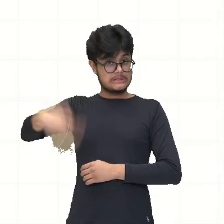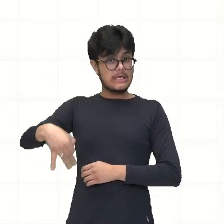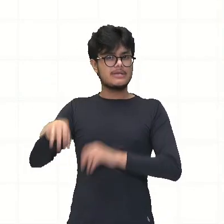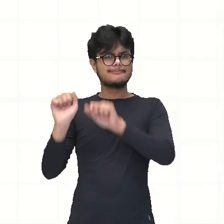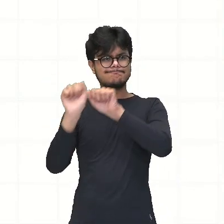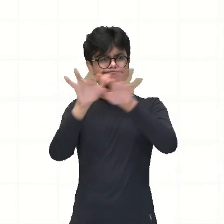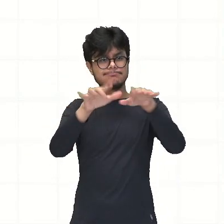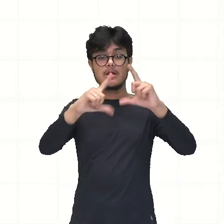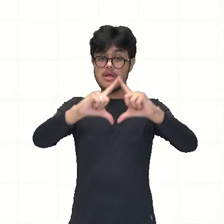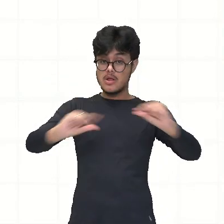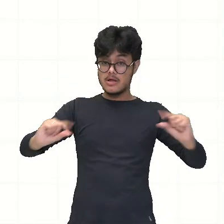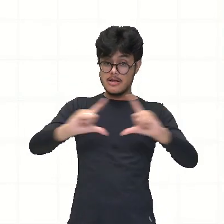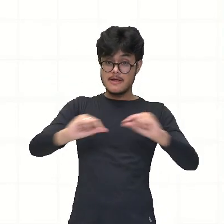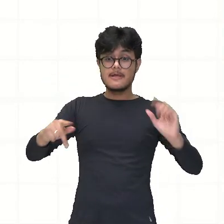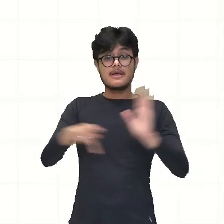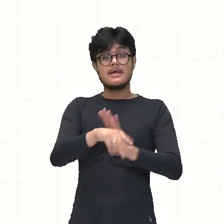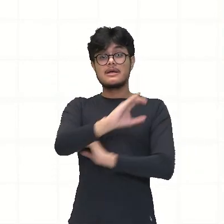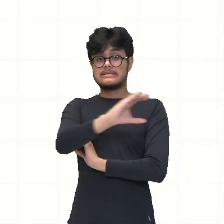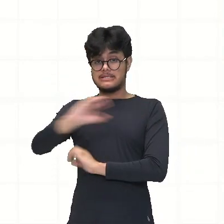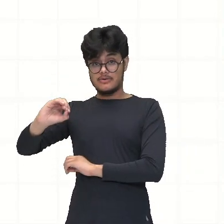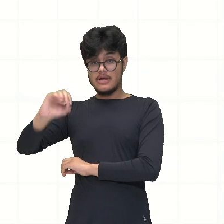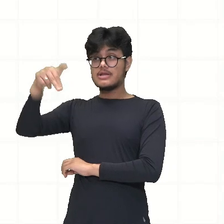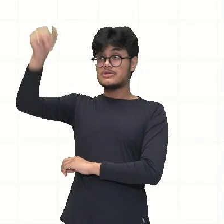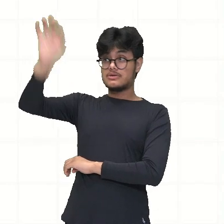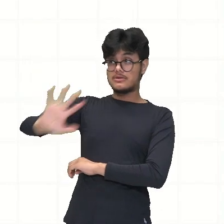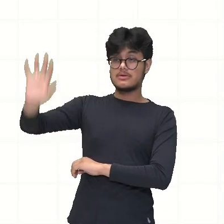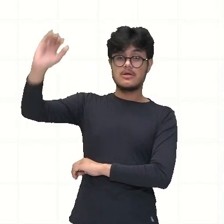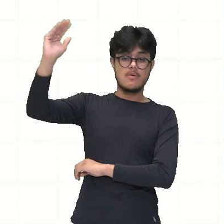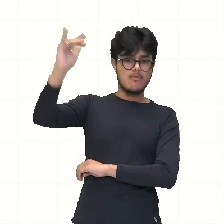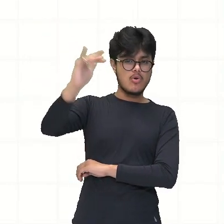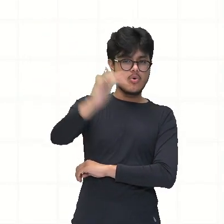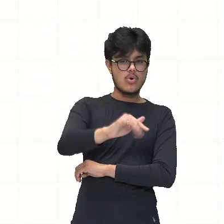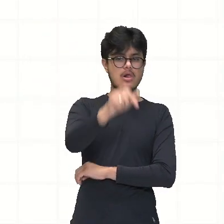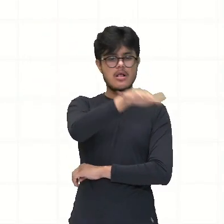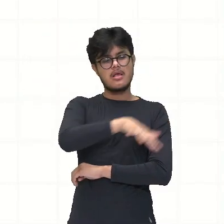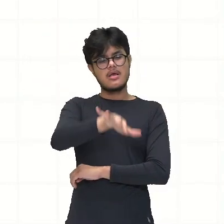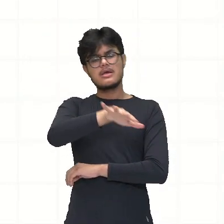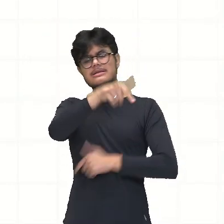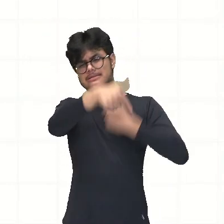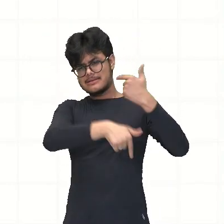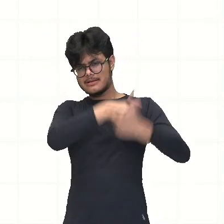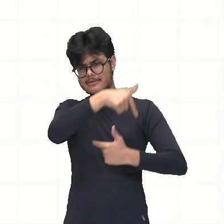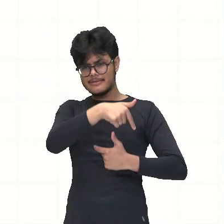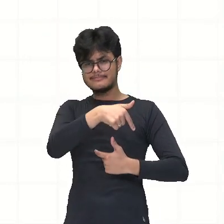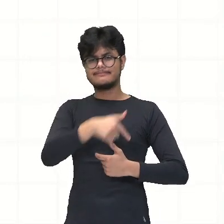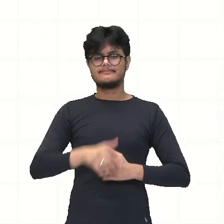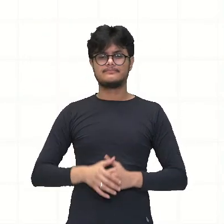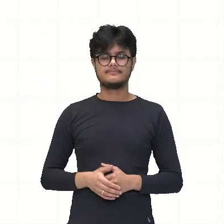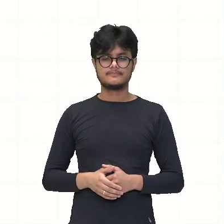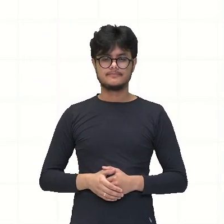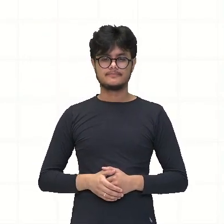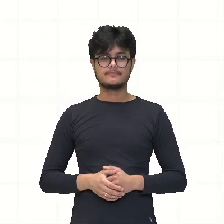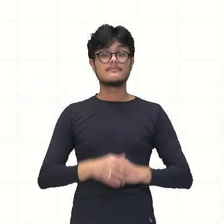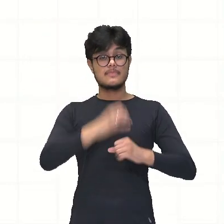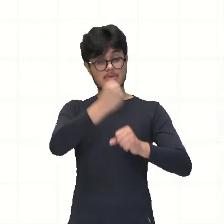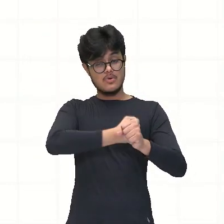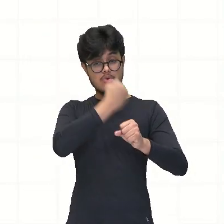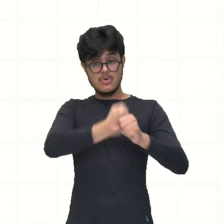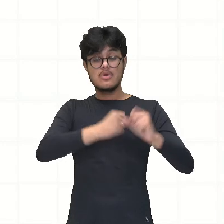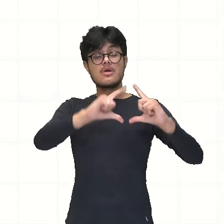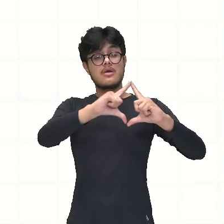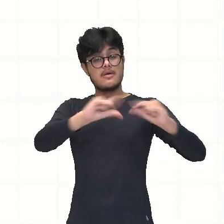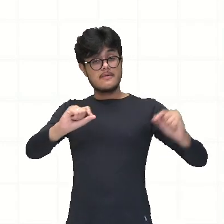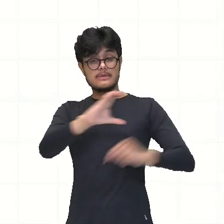migratório maior ali na região nordeste, das pessoas indo para a região sudeste, no caso aí devido à construção de Brasília, na